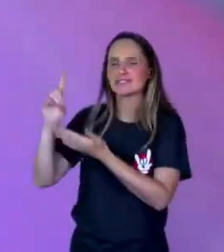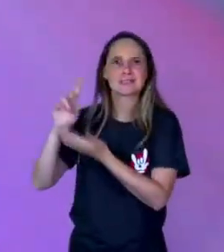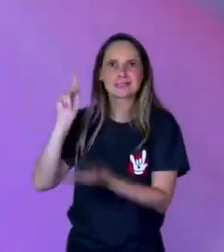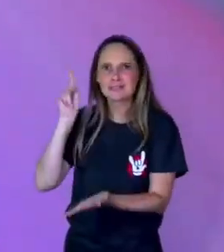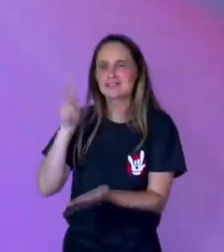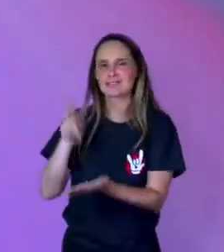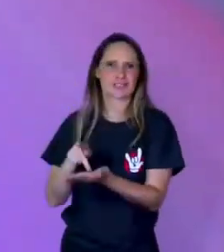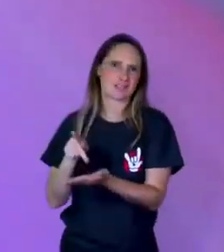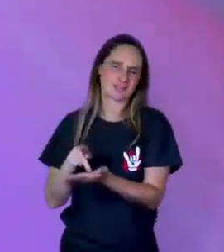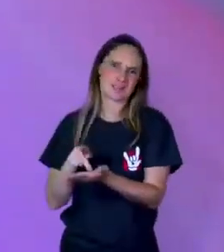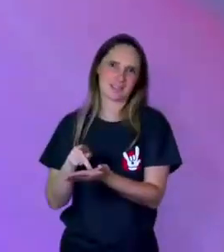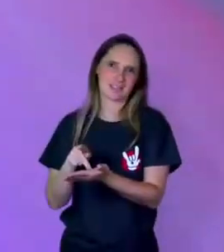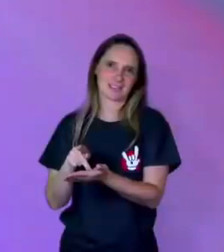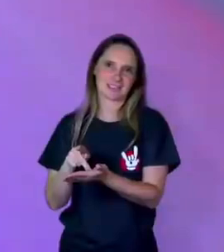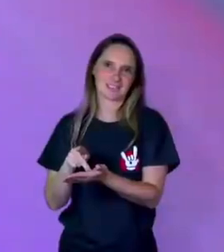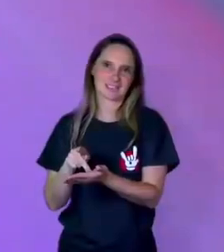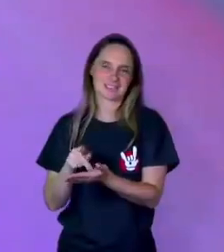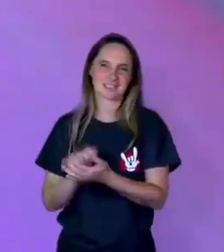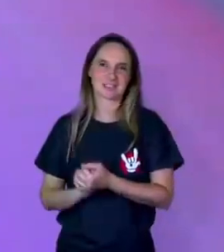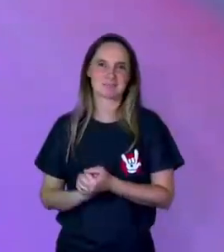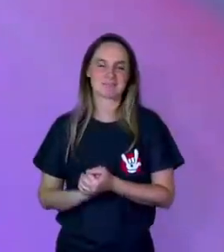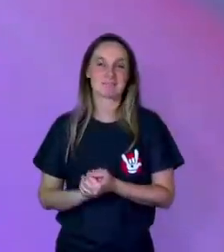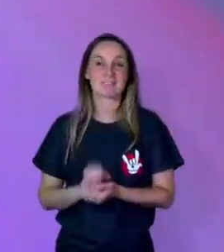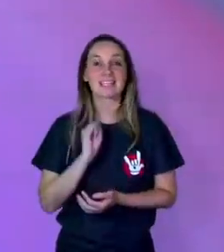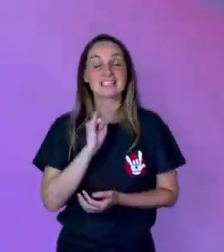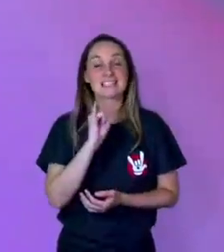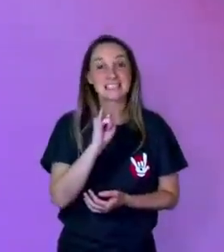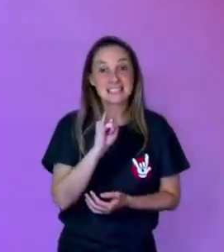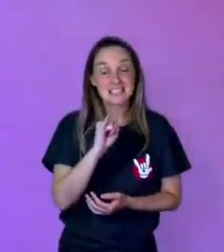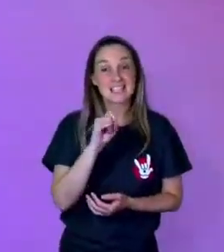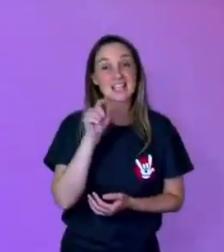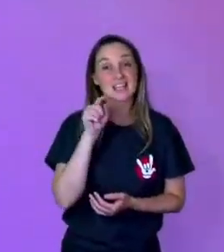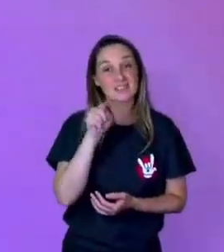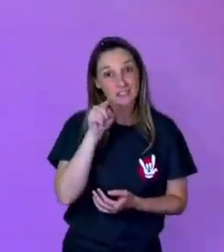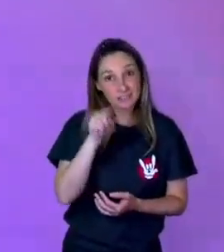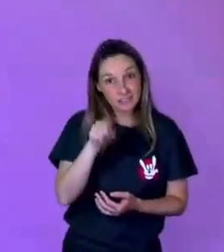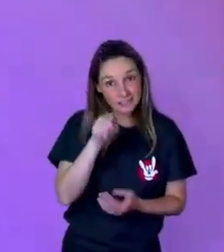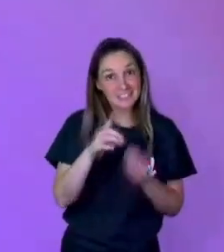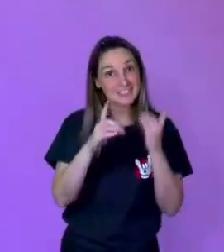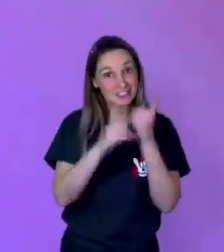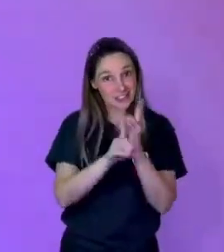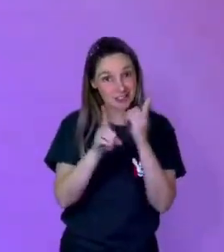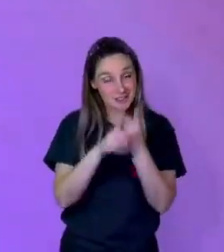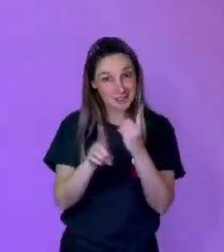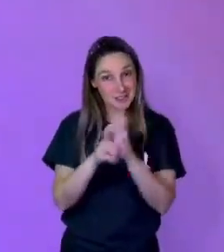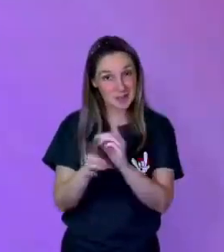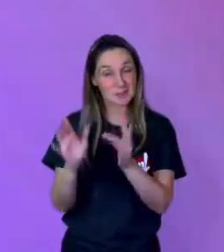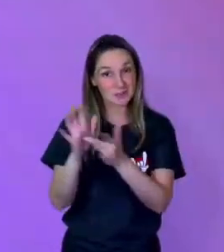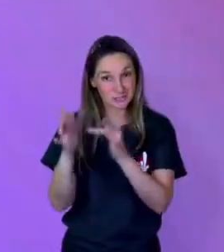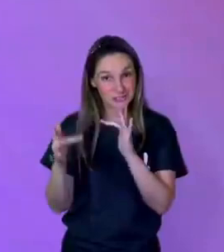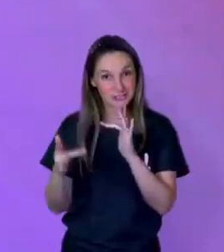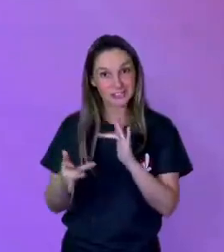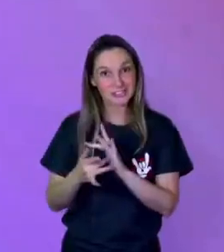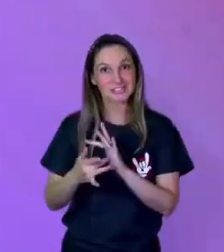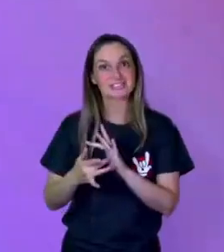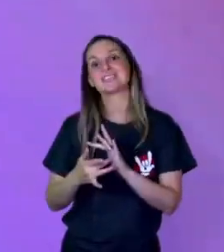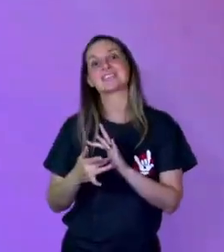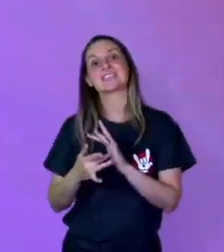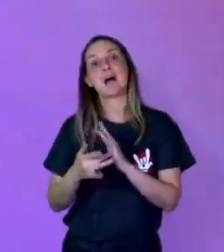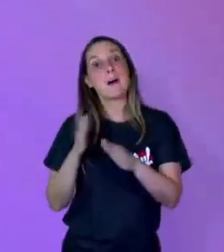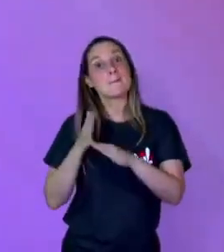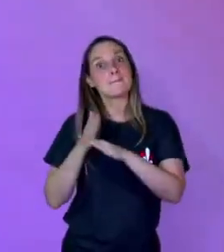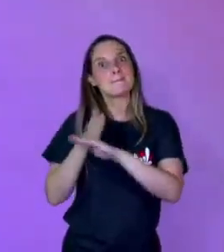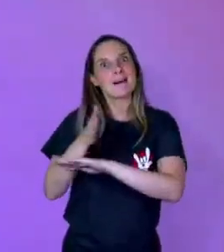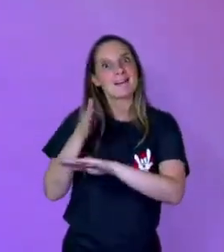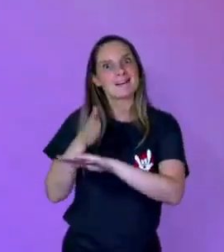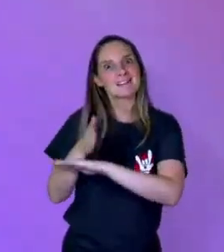desde os primeiros dias, você estaria num casamento onde ele estava e acabou o vinho. E aí Jesus dá umas ordens doidas para os servos da festa: enche aquelas talhas